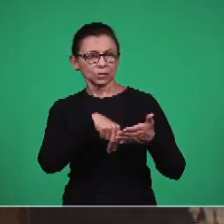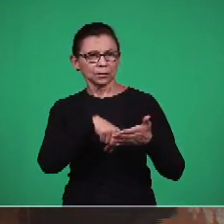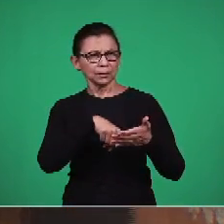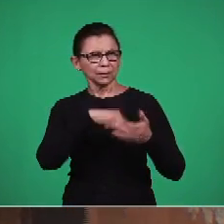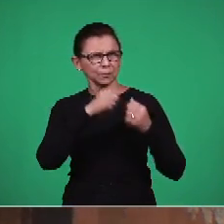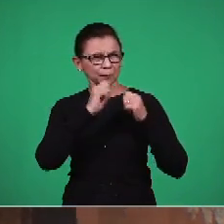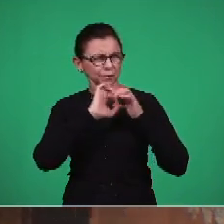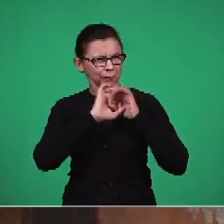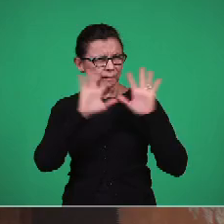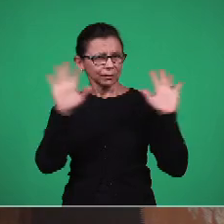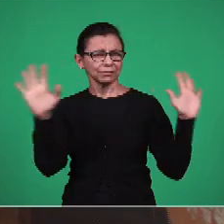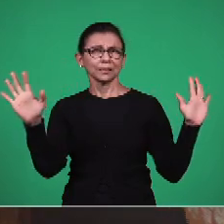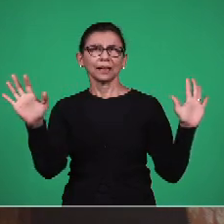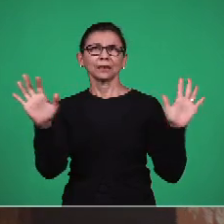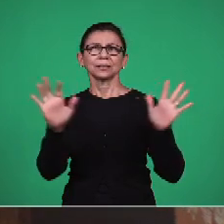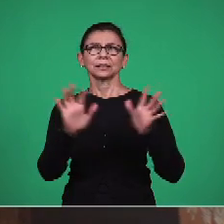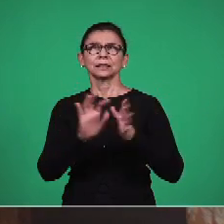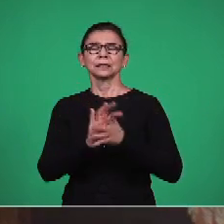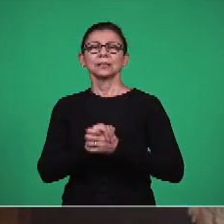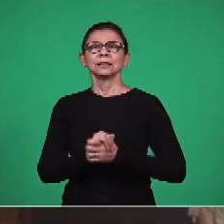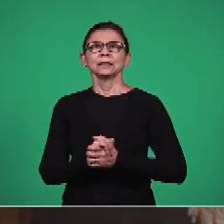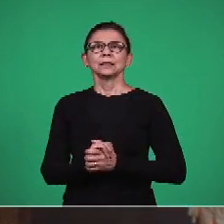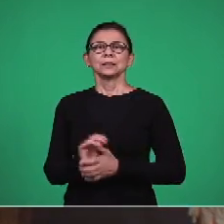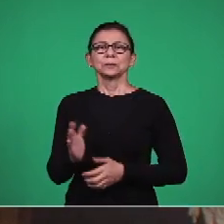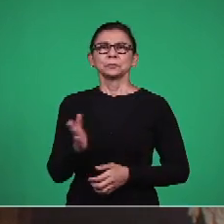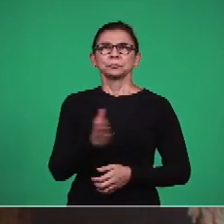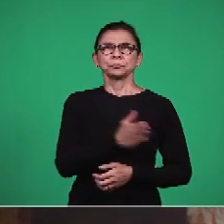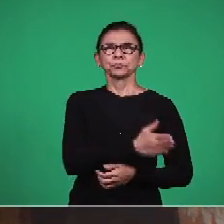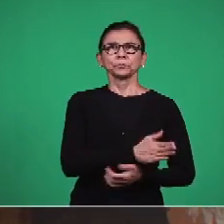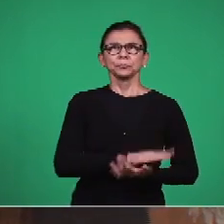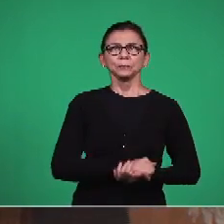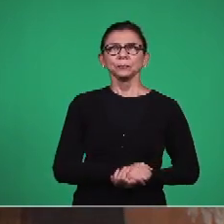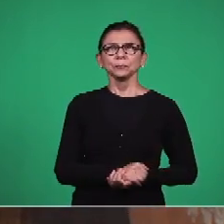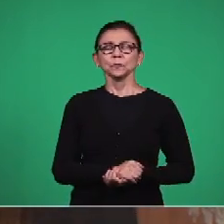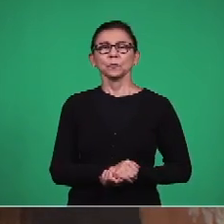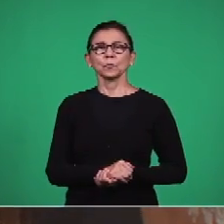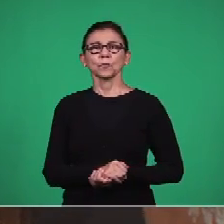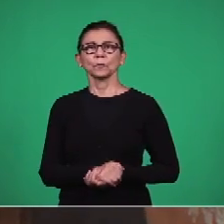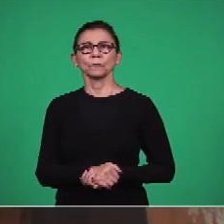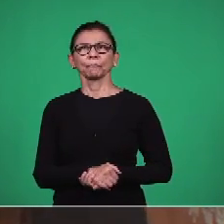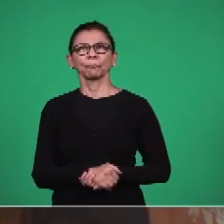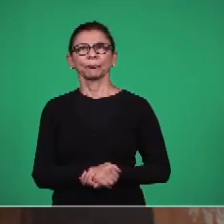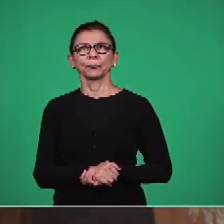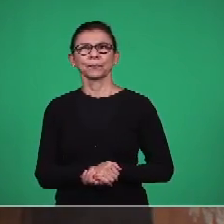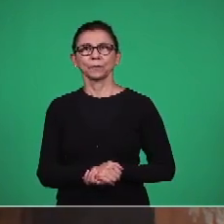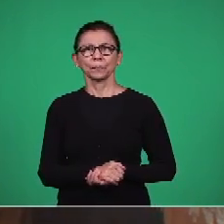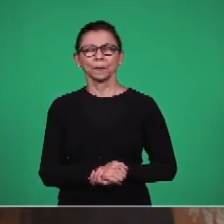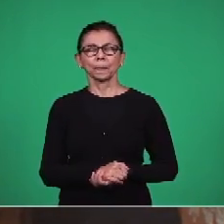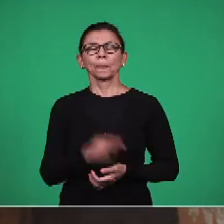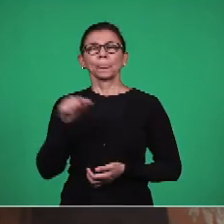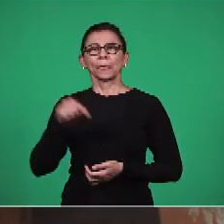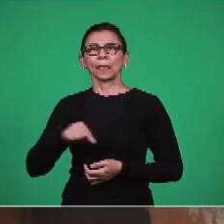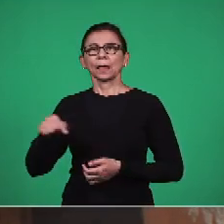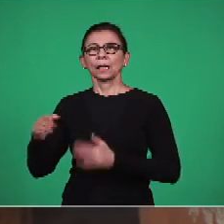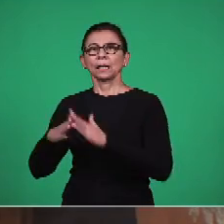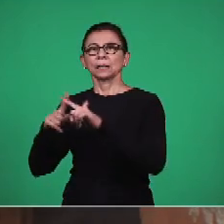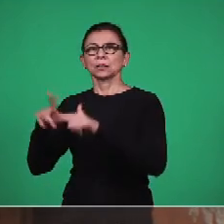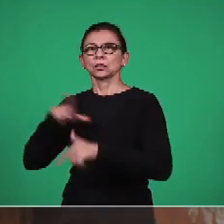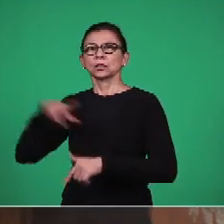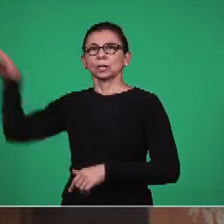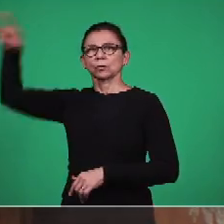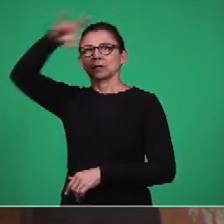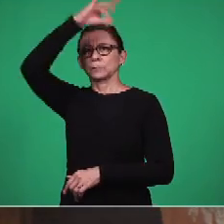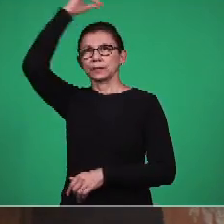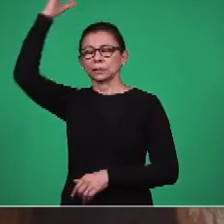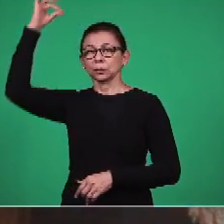quiser. Porque o que é histórico para nós, o que é histórico para o mundo, porque eles não têm esse fogo que vem da brasa do altar. A igreja tem o fogo da brasa do altar, então ela tem os sinais